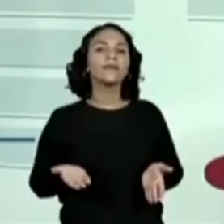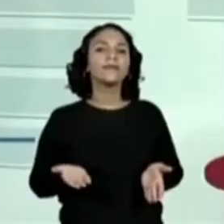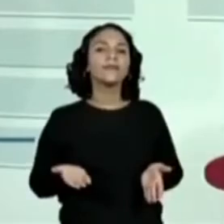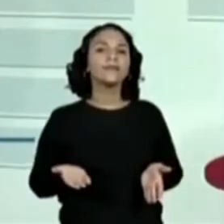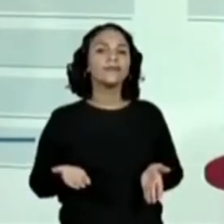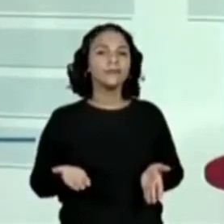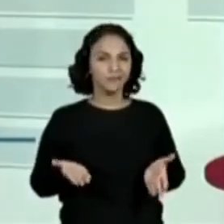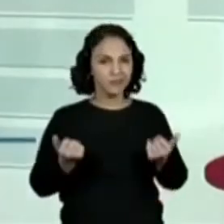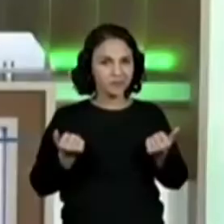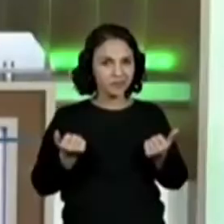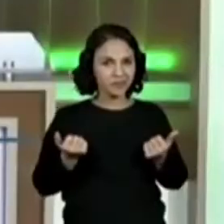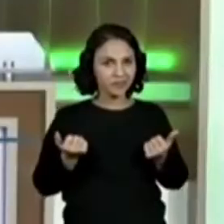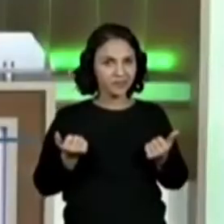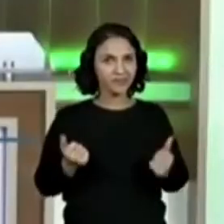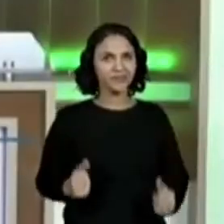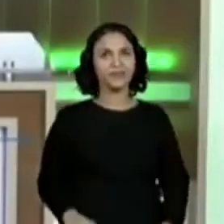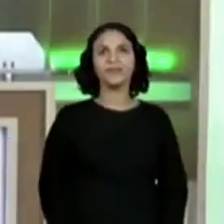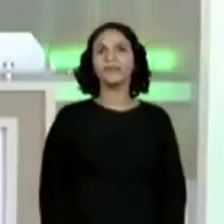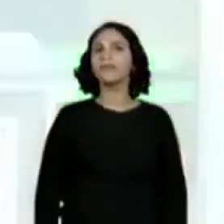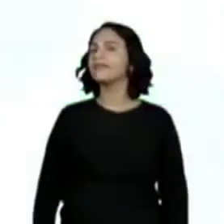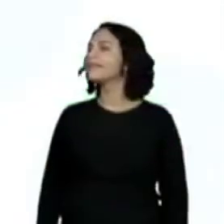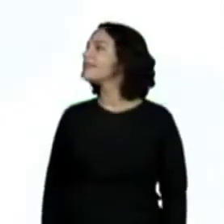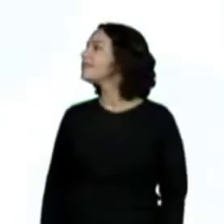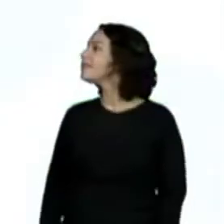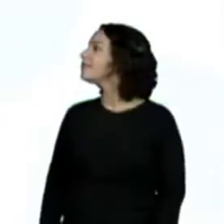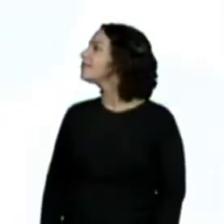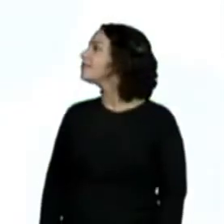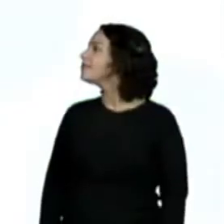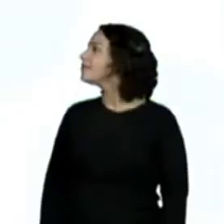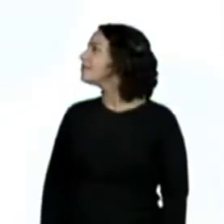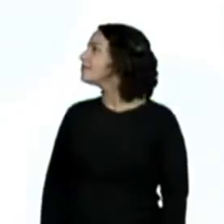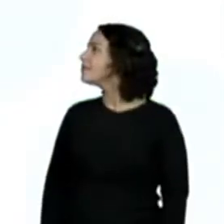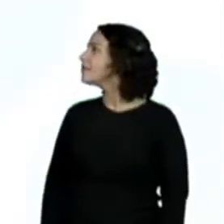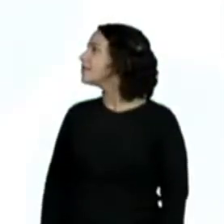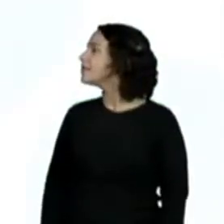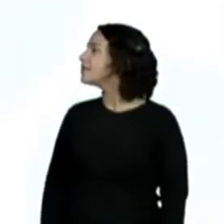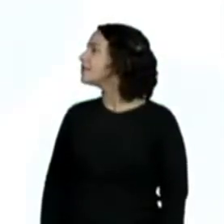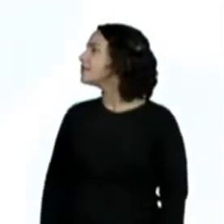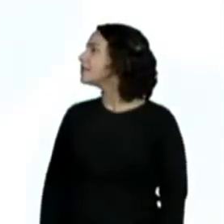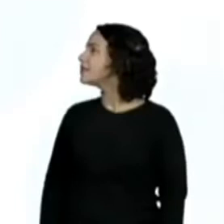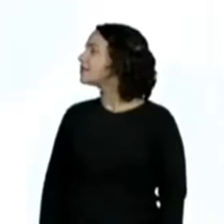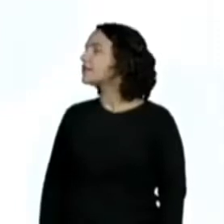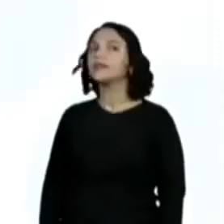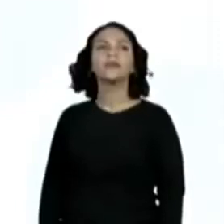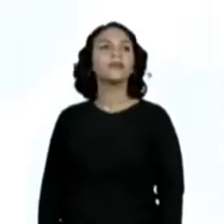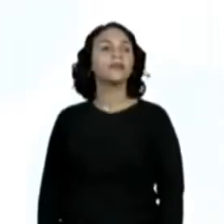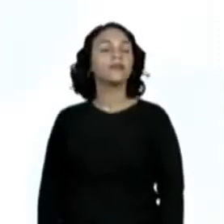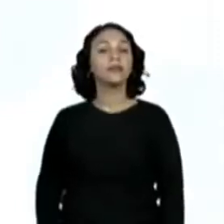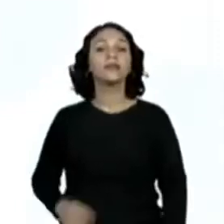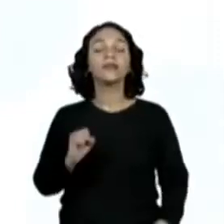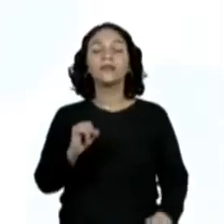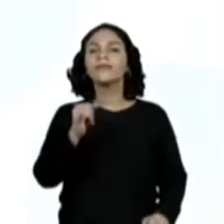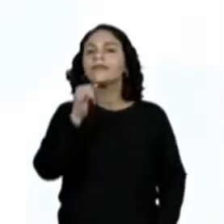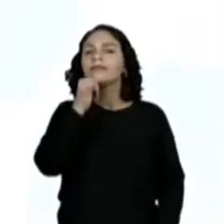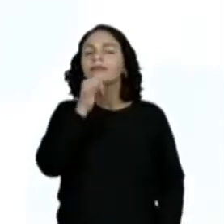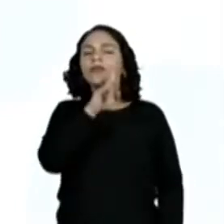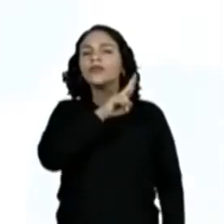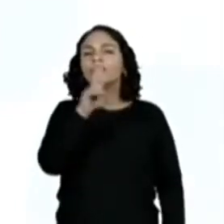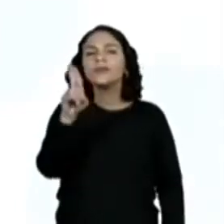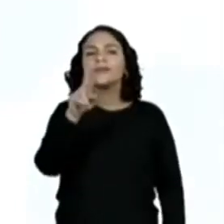E então, eu posso pensar no início da palavra, do nome da professora